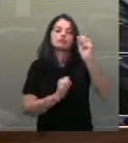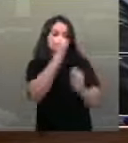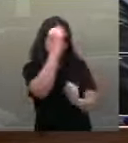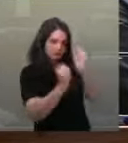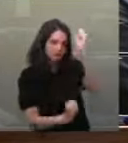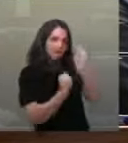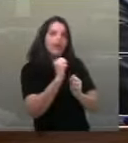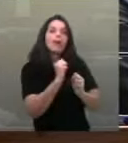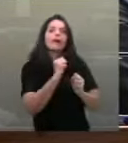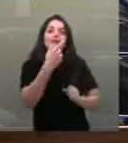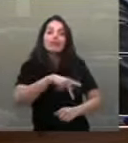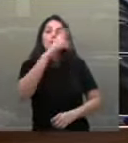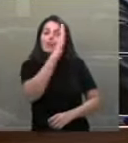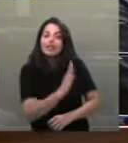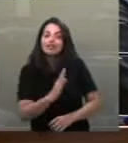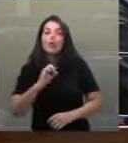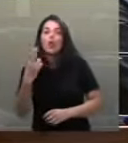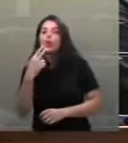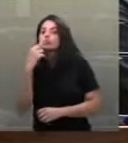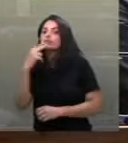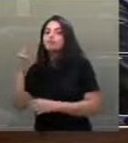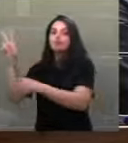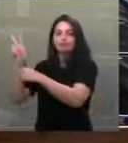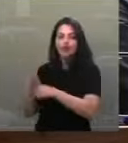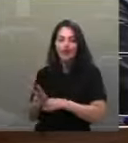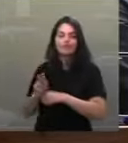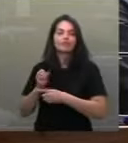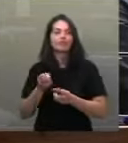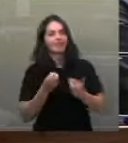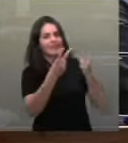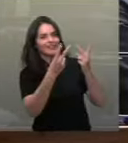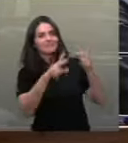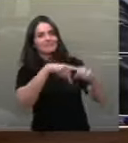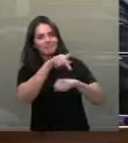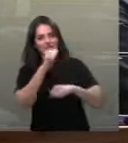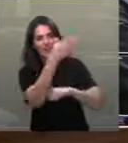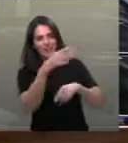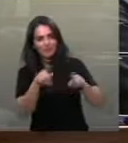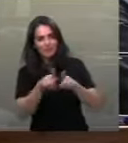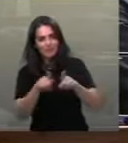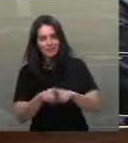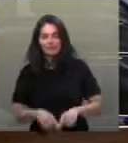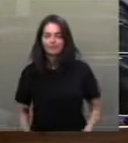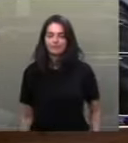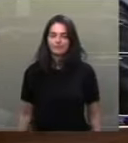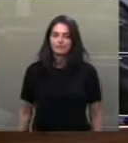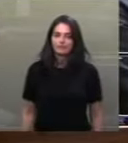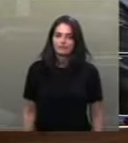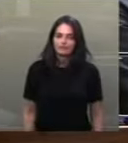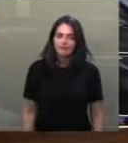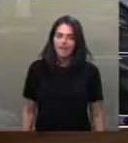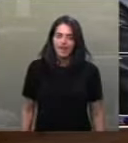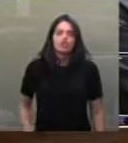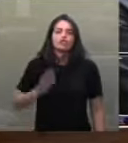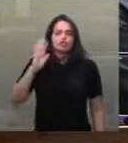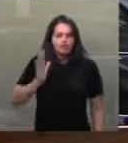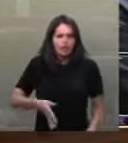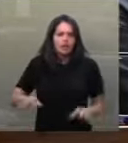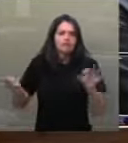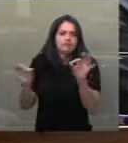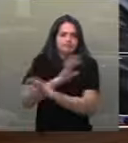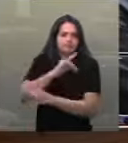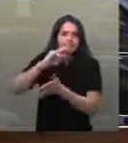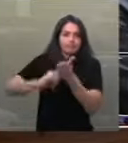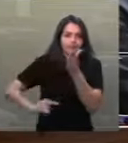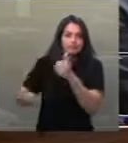nacional e estrangeiro e a importação e exportação dos produtos e seus derivados. Esse vício também foi sanado no substitutivo